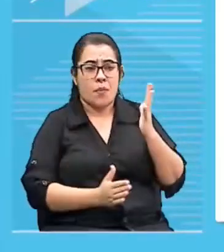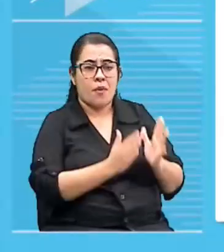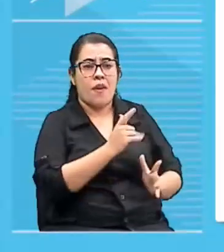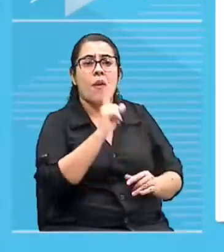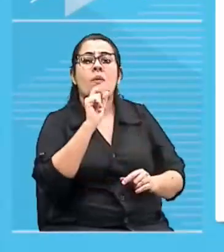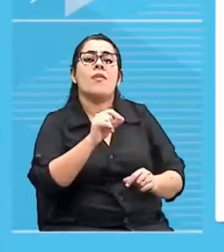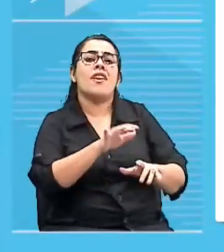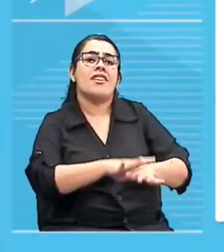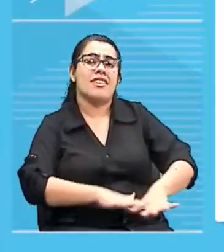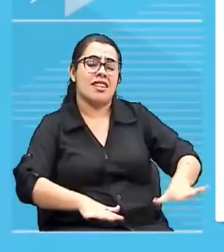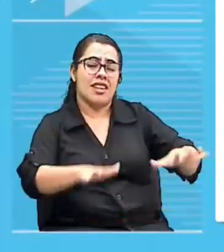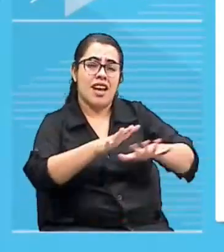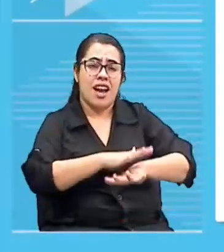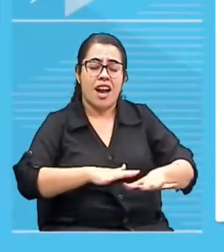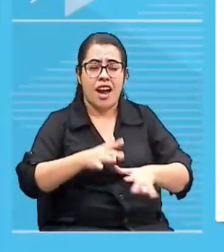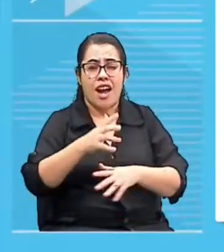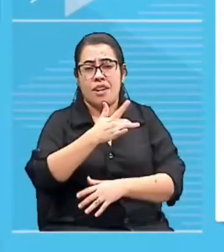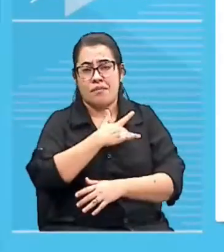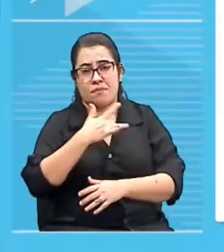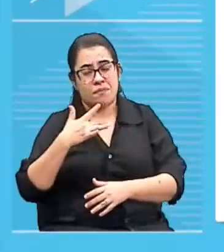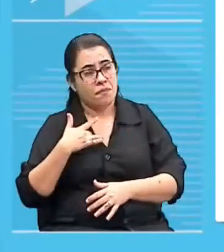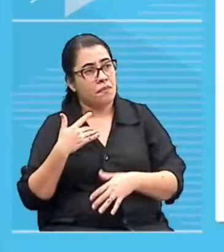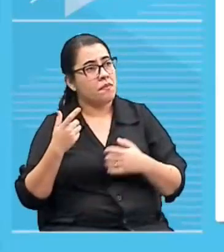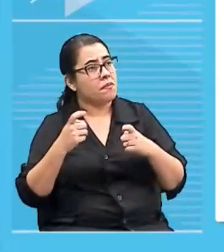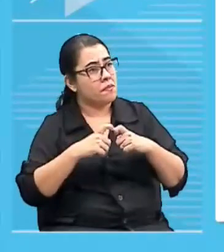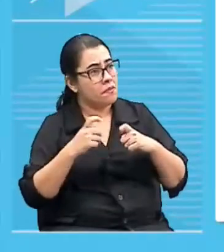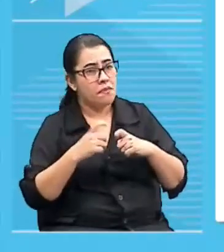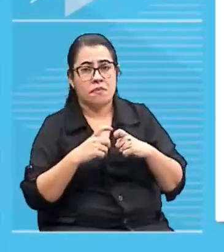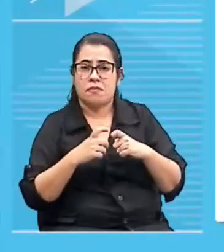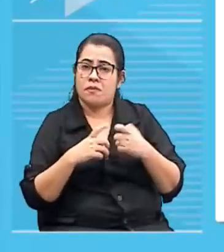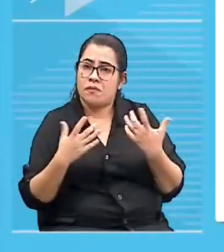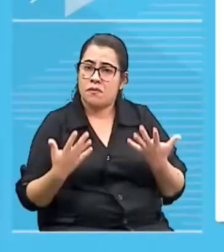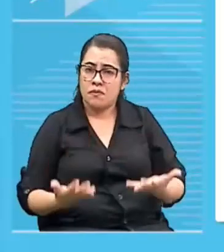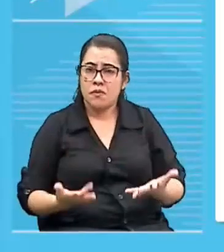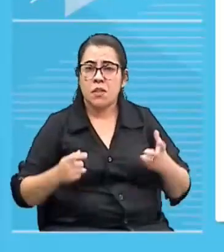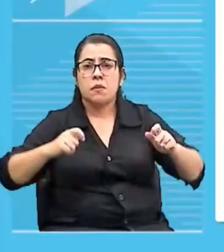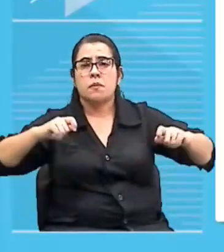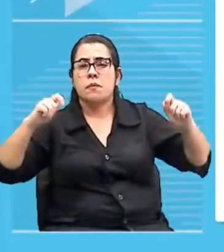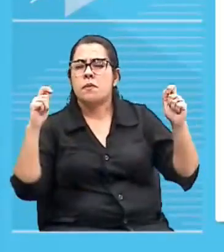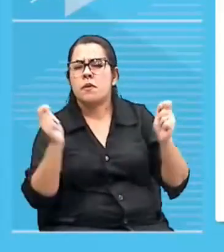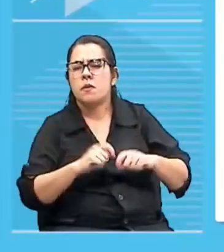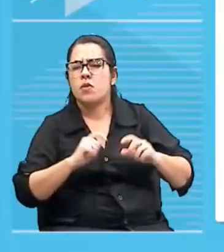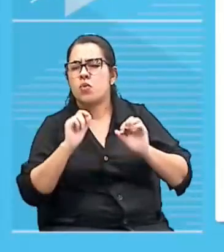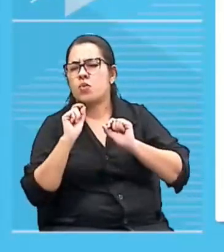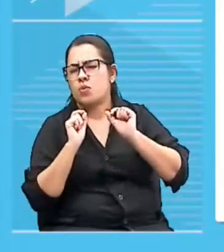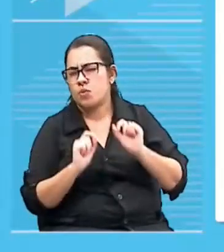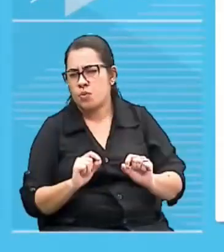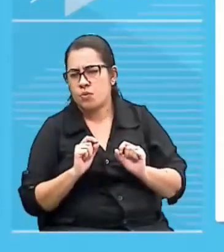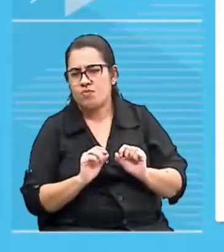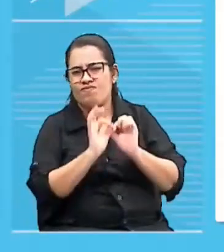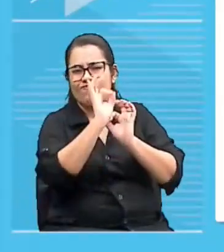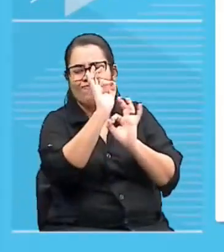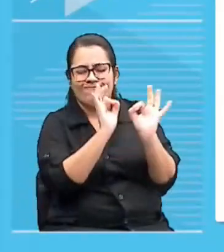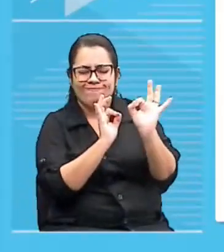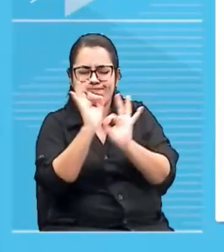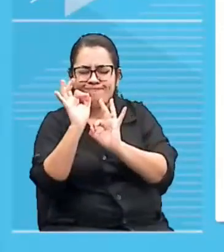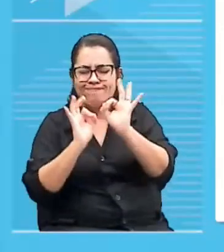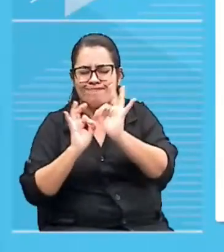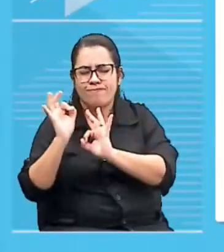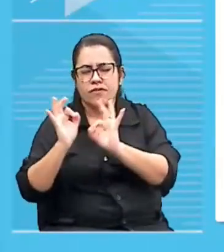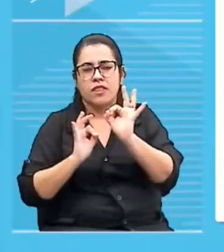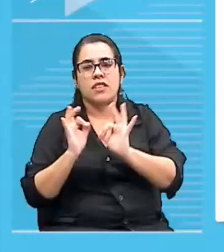médica. Tá? A aplicação dos robôs na área da medicina, ela permite a realização